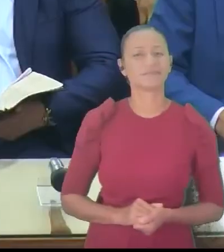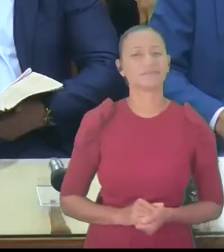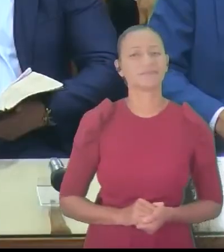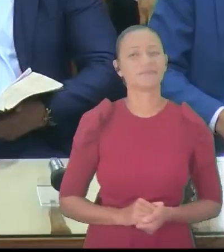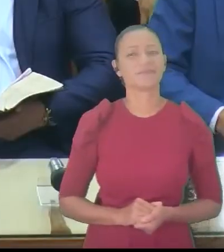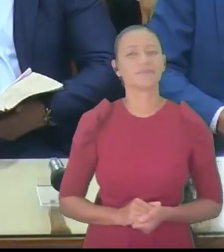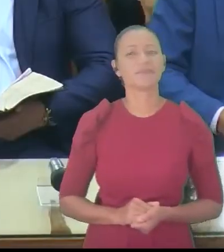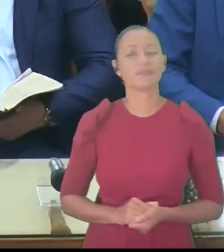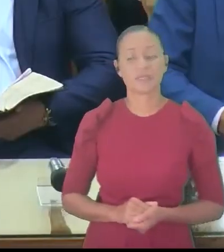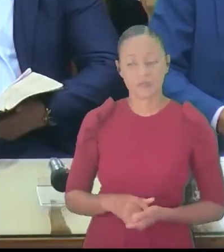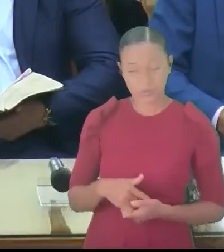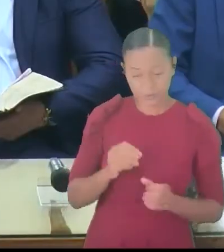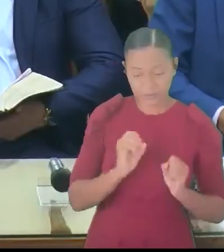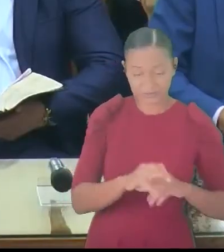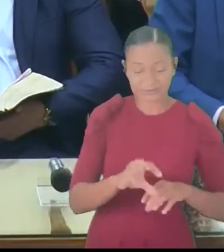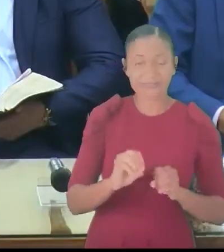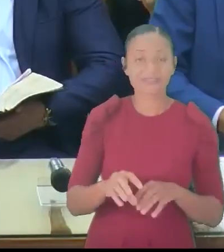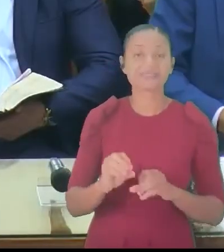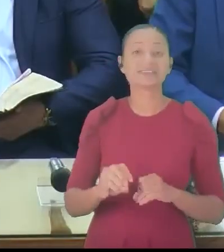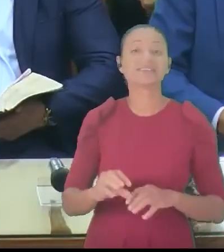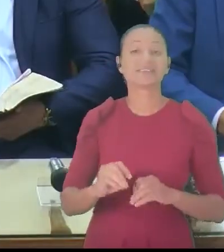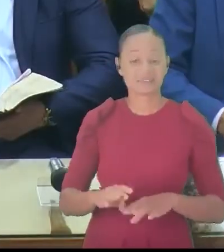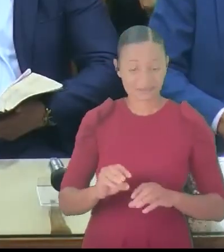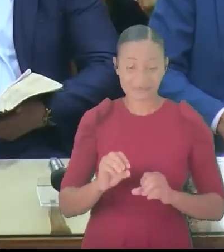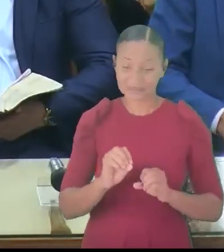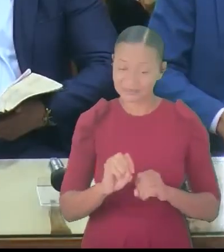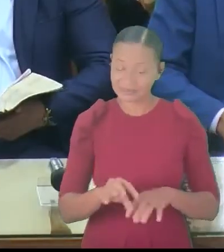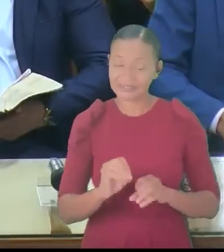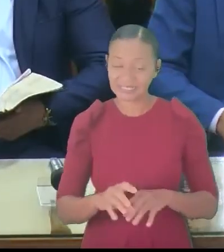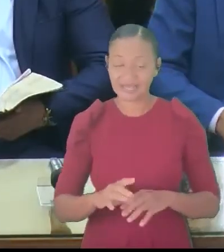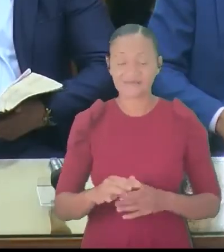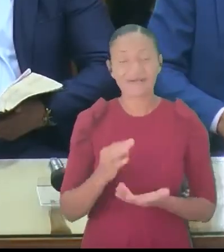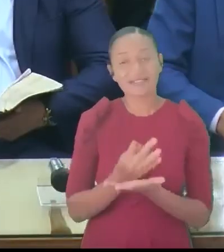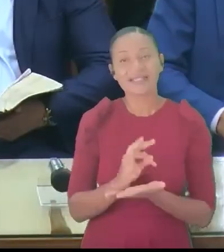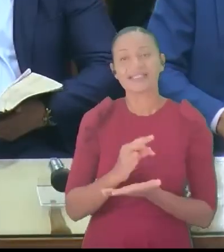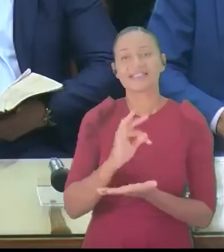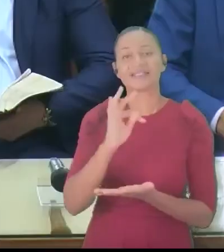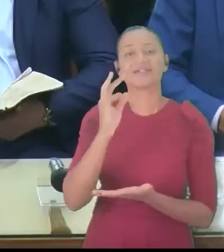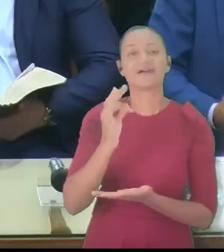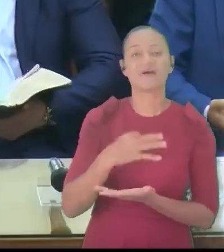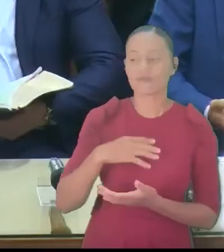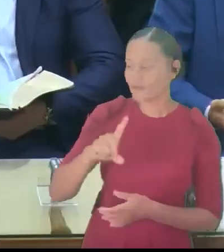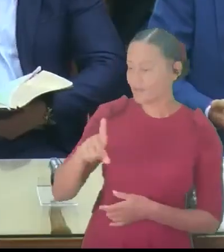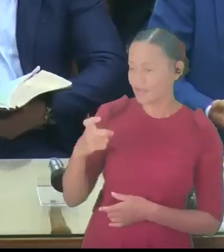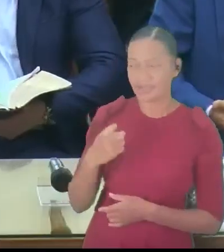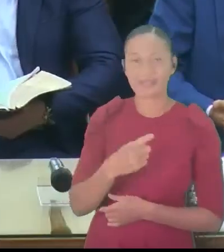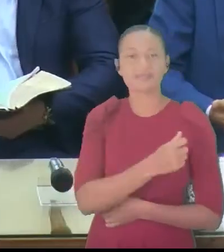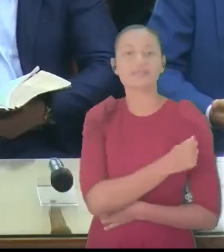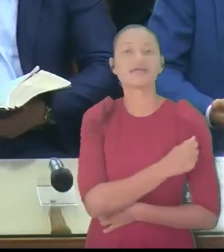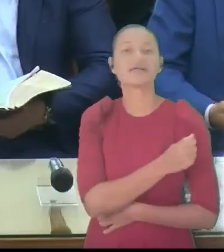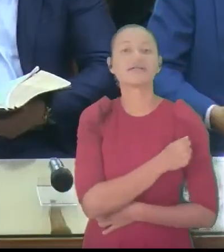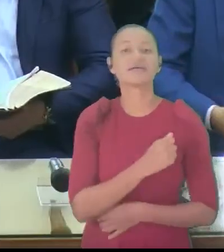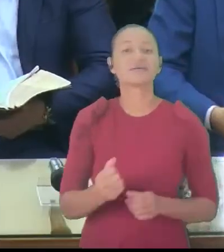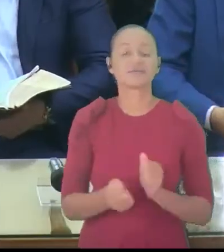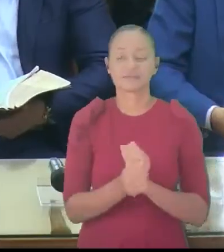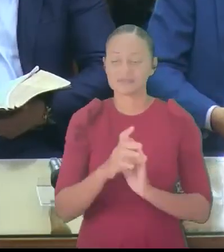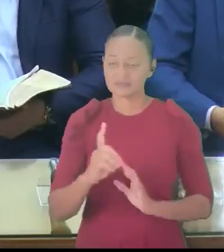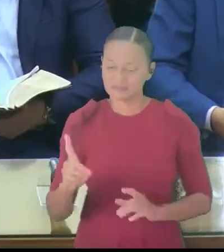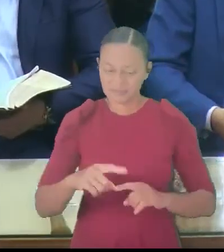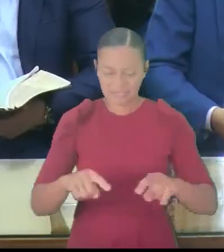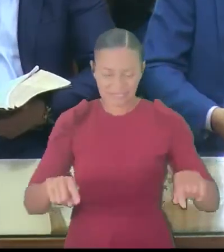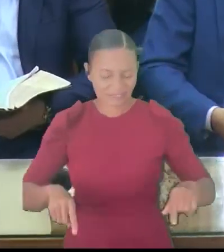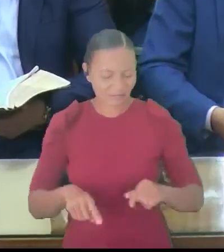Quando eu dava aula na escola teológica, tinha dia que a classe pegava fogo. Alguém aqui foi meu aluno? Glória a Deus. Tinha dia que a